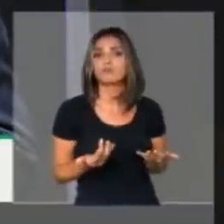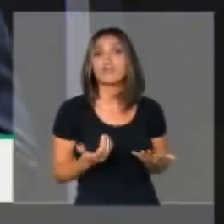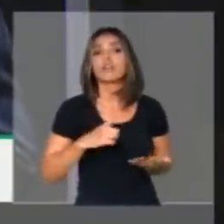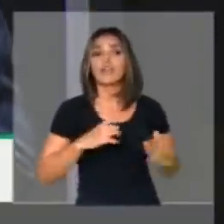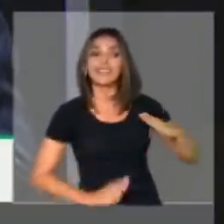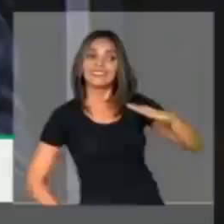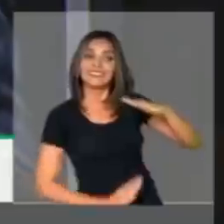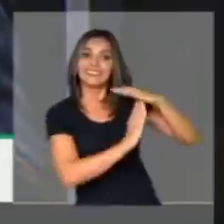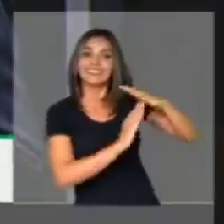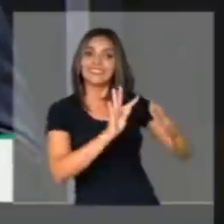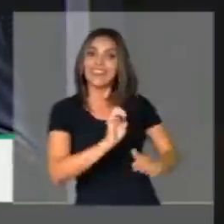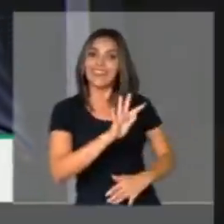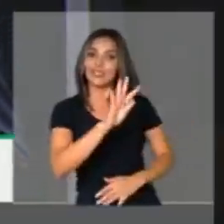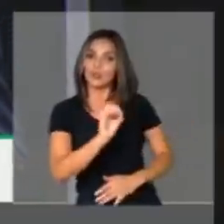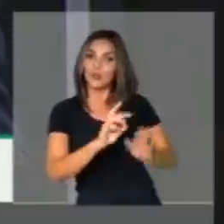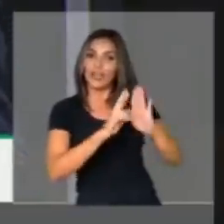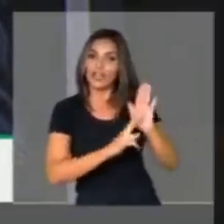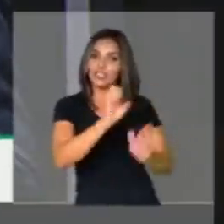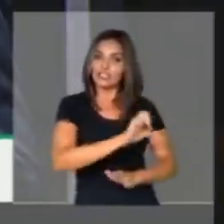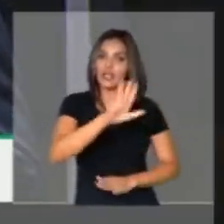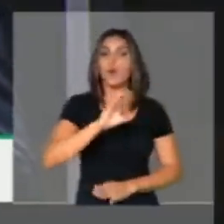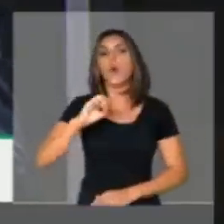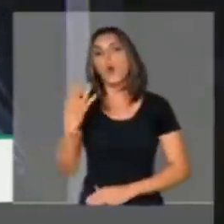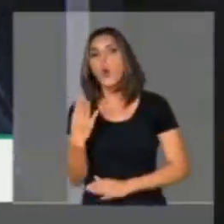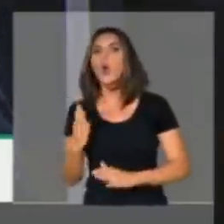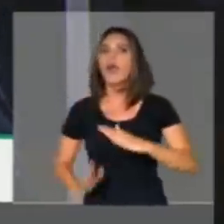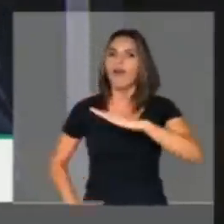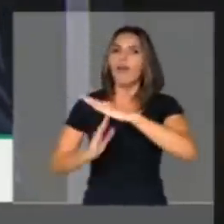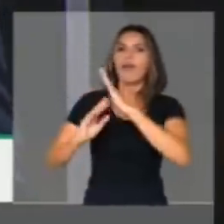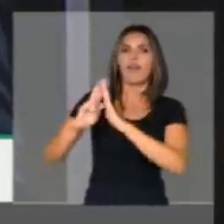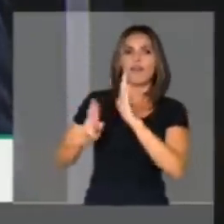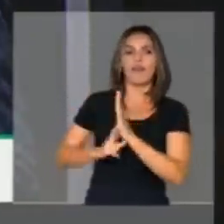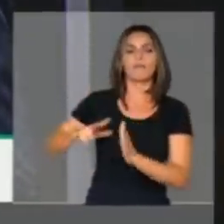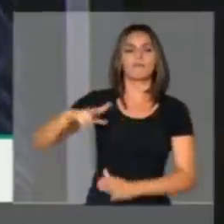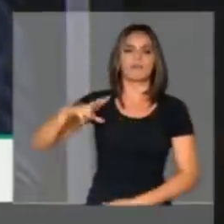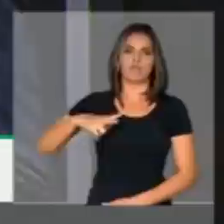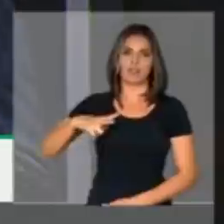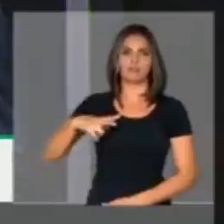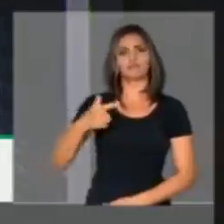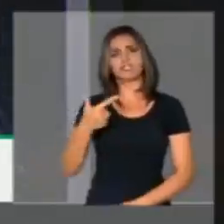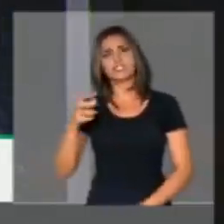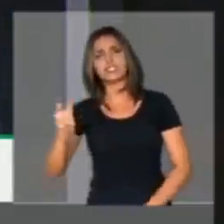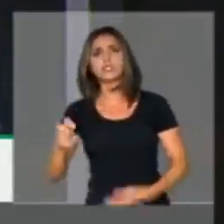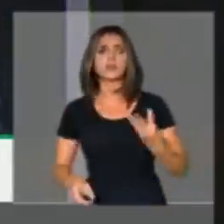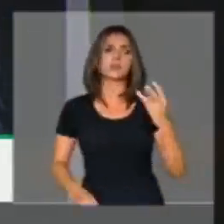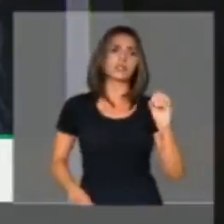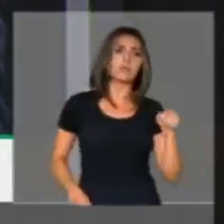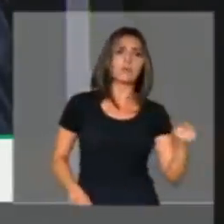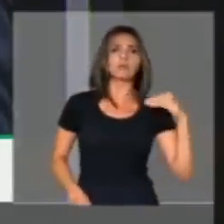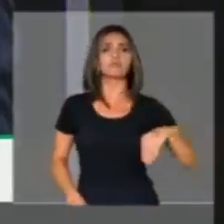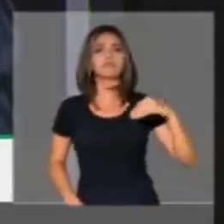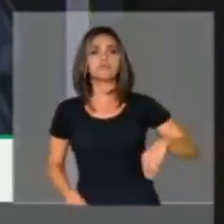do teto do regime geral ou do regime próprio, recebendo seus 15, 20, 25, 30 mil reais. O pedreiro não